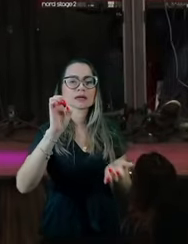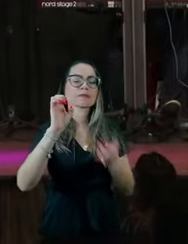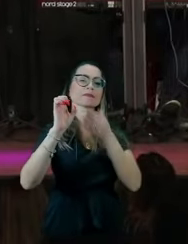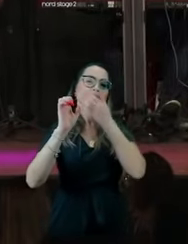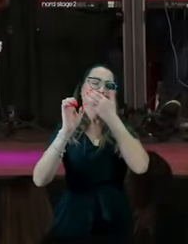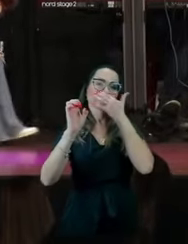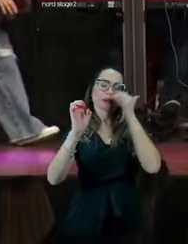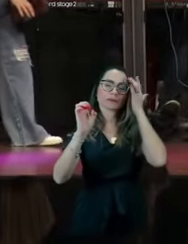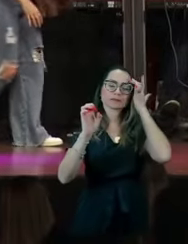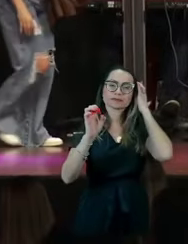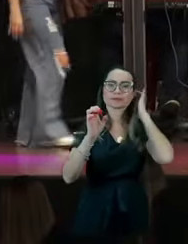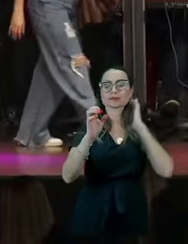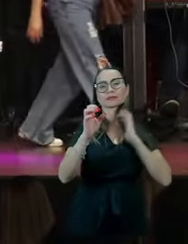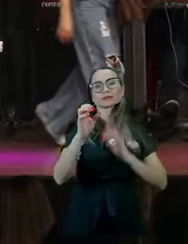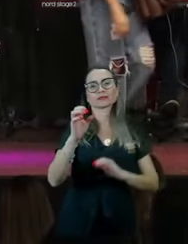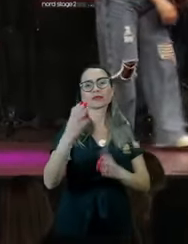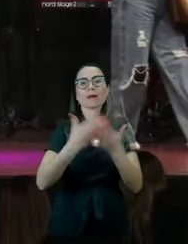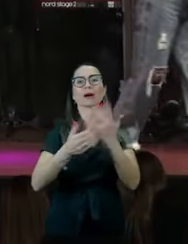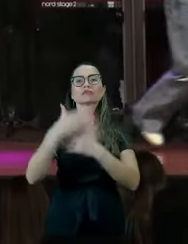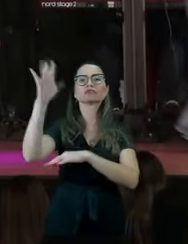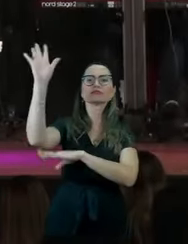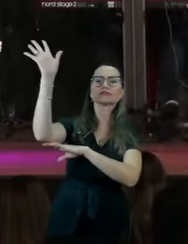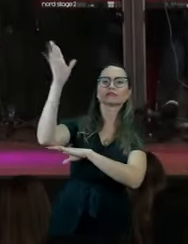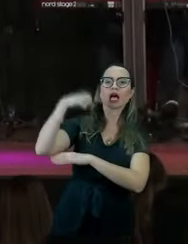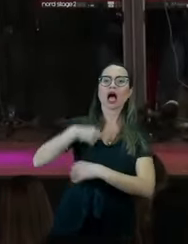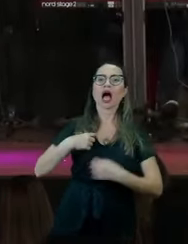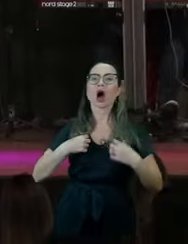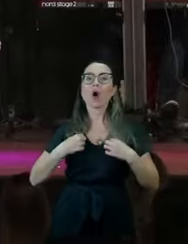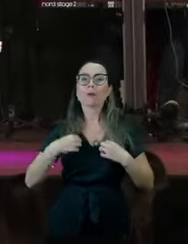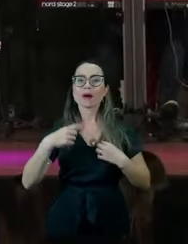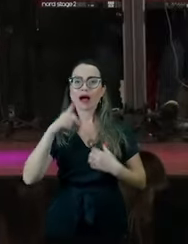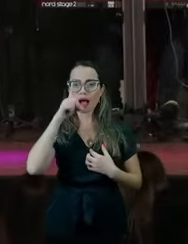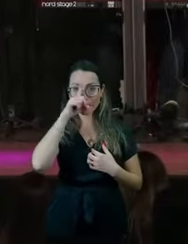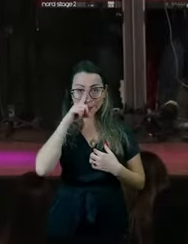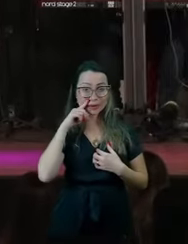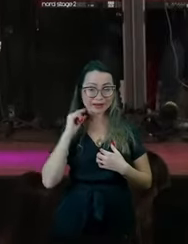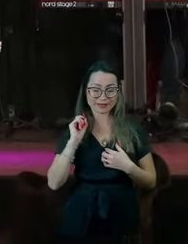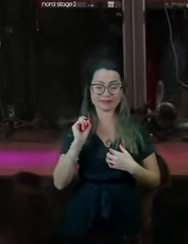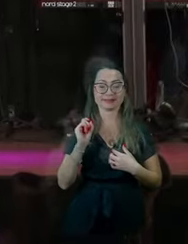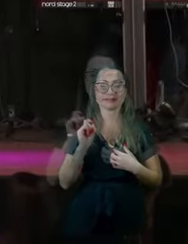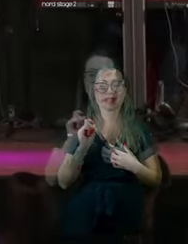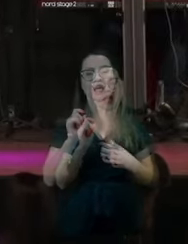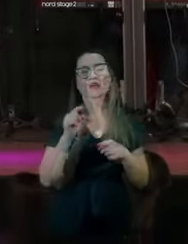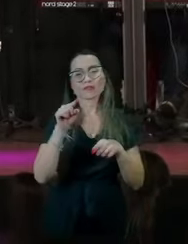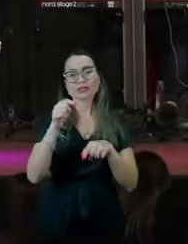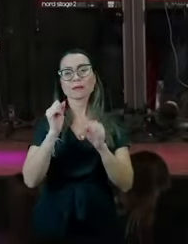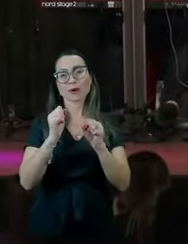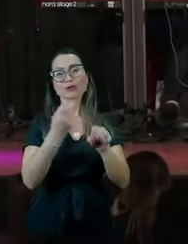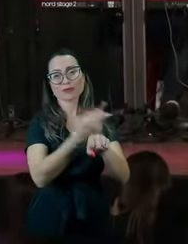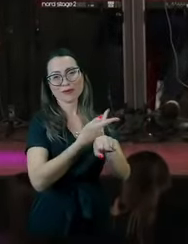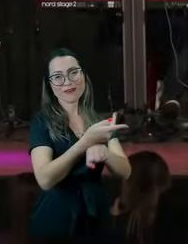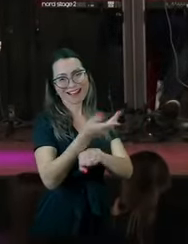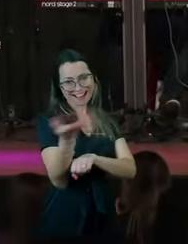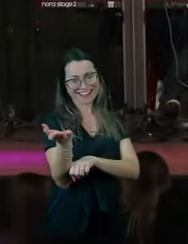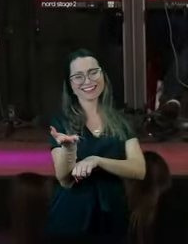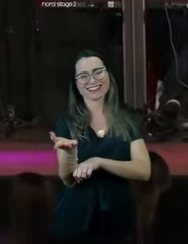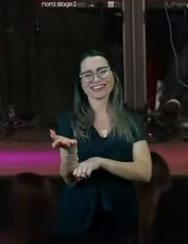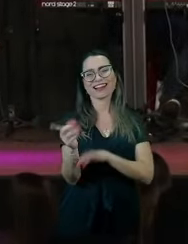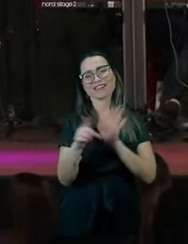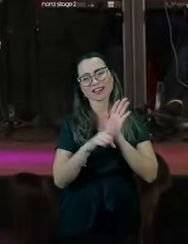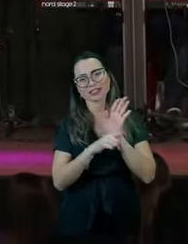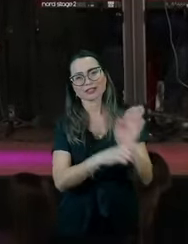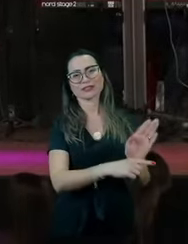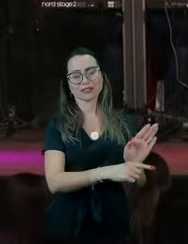A Alane está aqui na frente, levanta aí a mão, está de amarelo. Isso, aí você pode vir aqui com ela e ela vai te ajudar, te